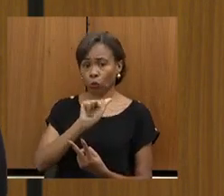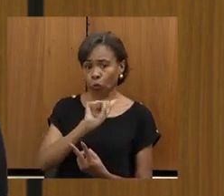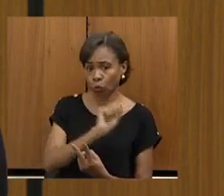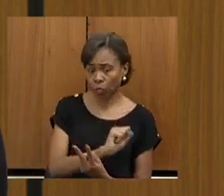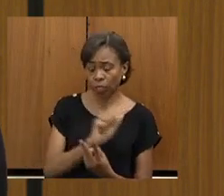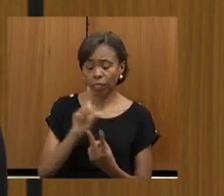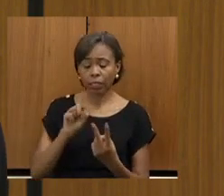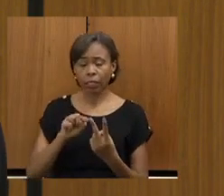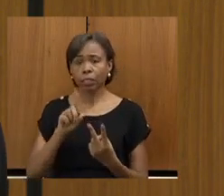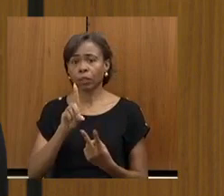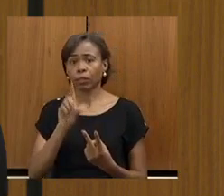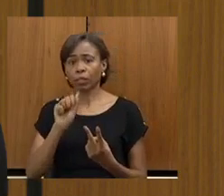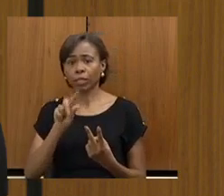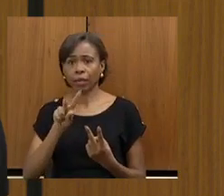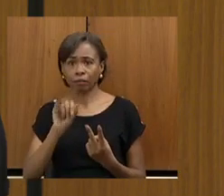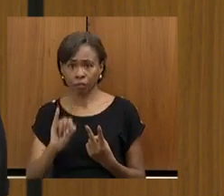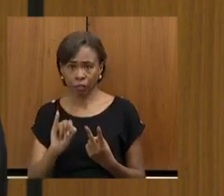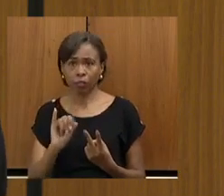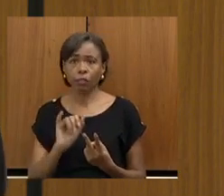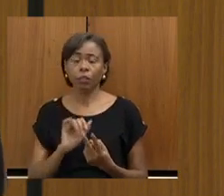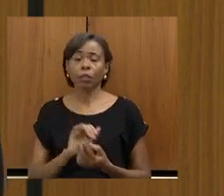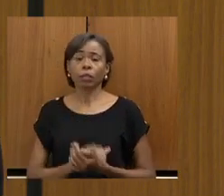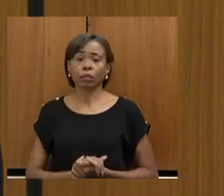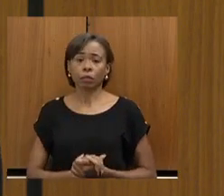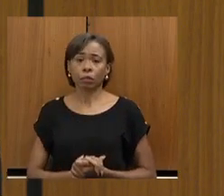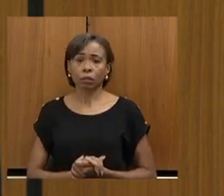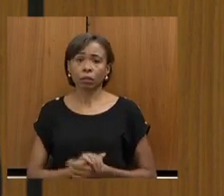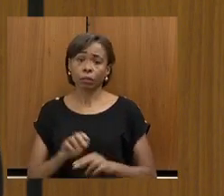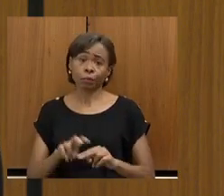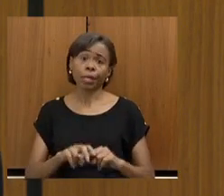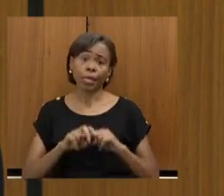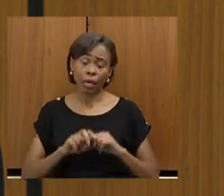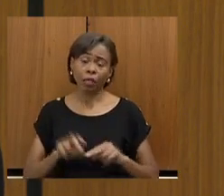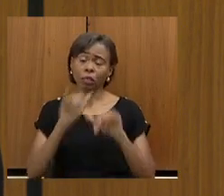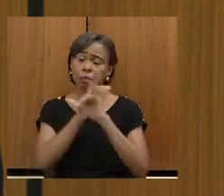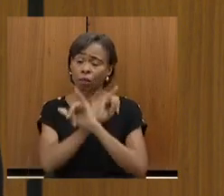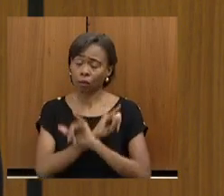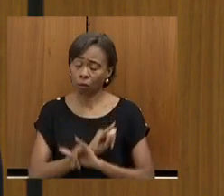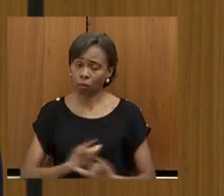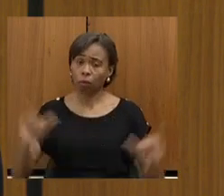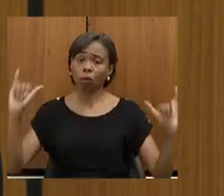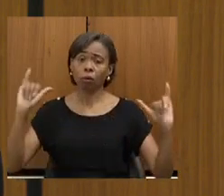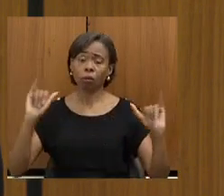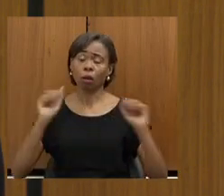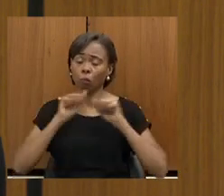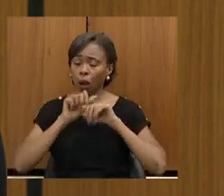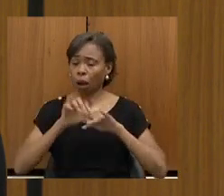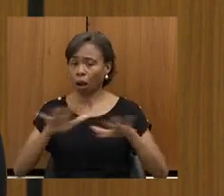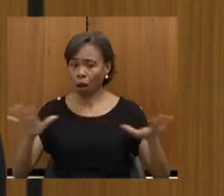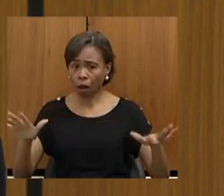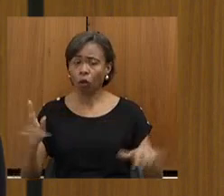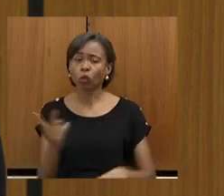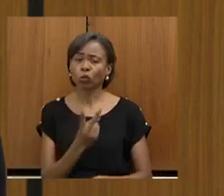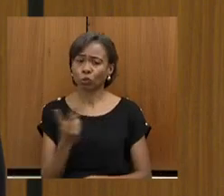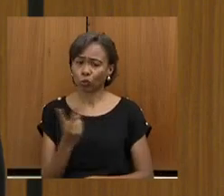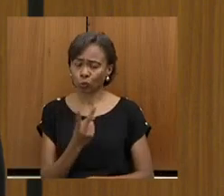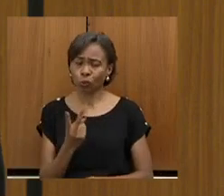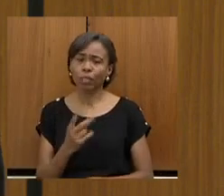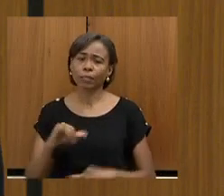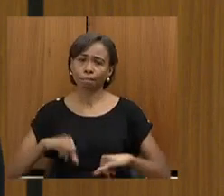visivelmente, em razão da repercussão que o caso tomou, estão sofrendo muito.